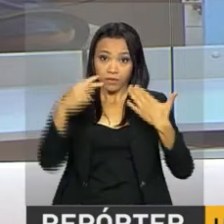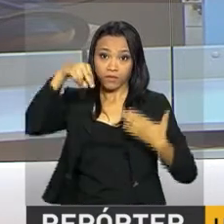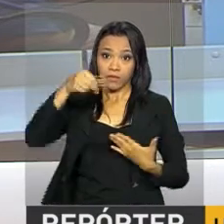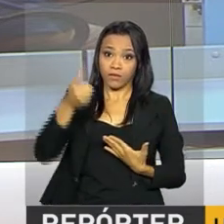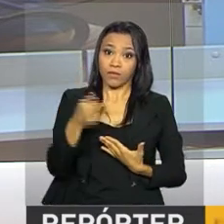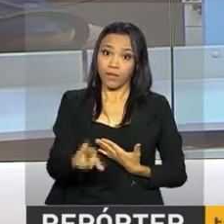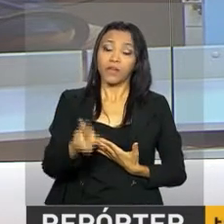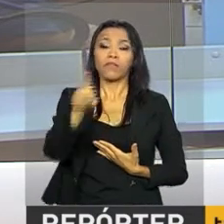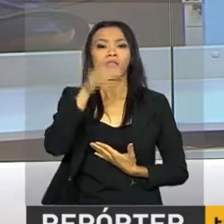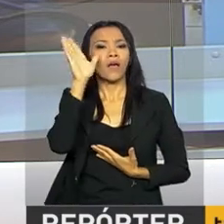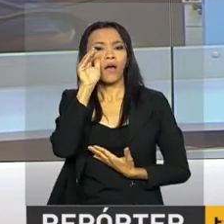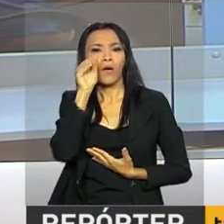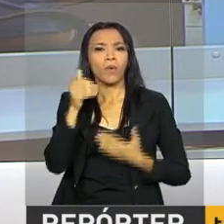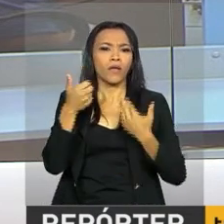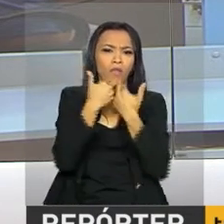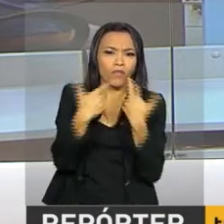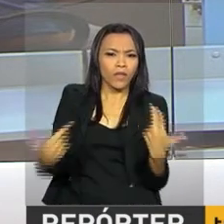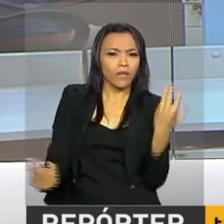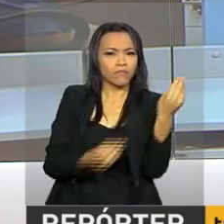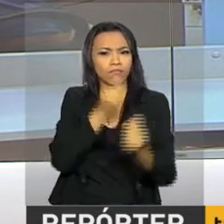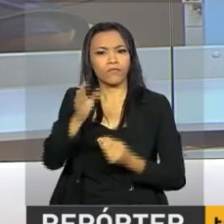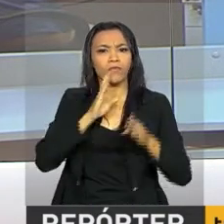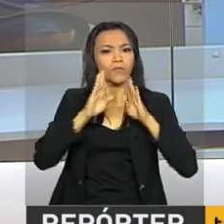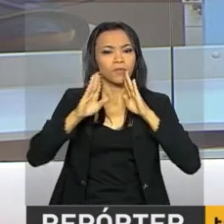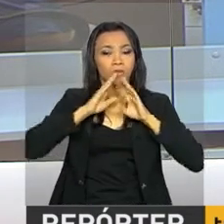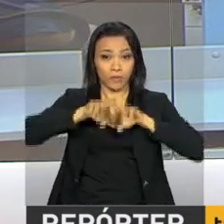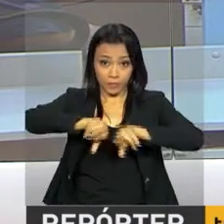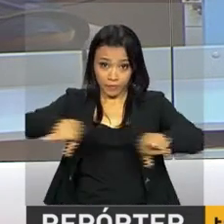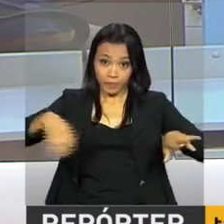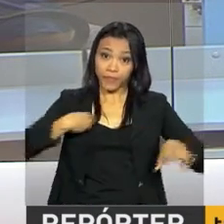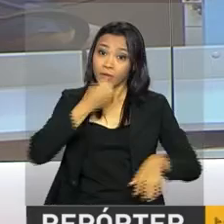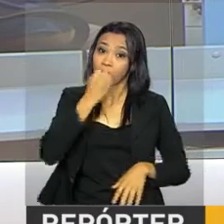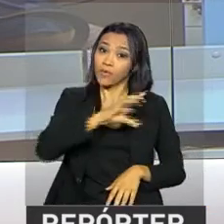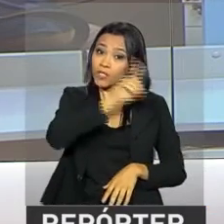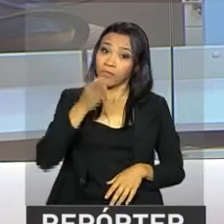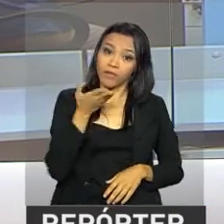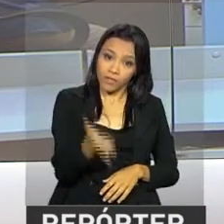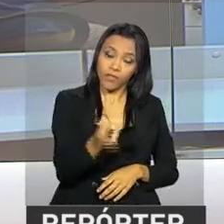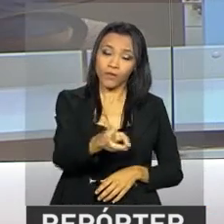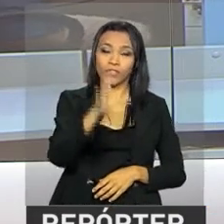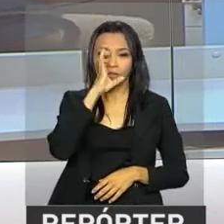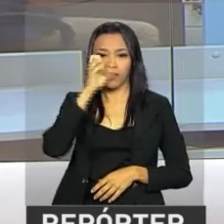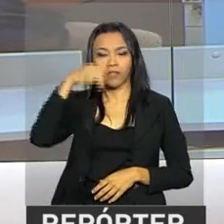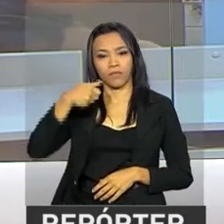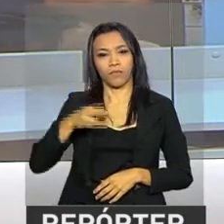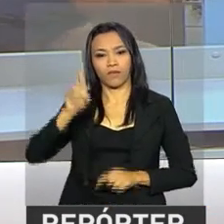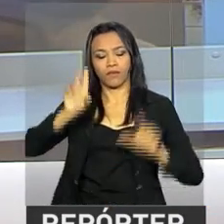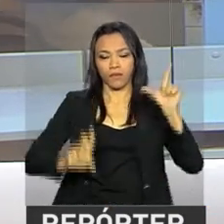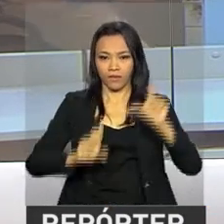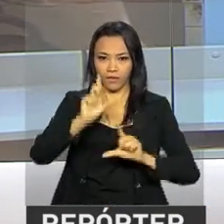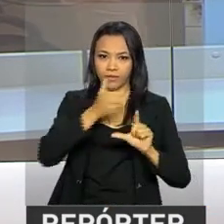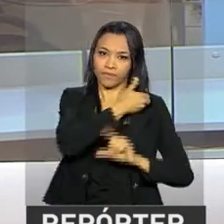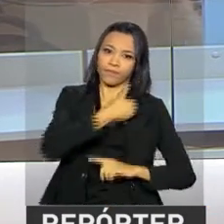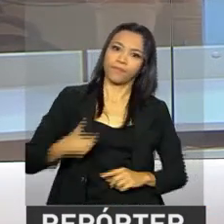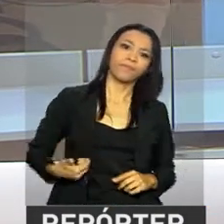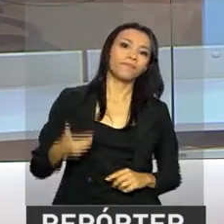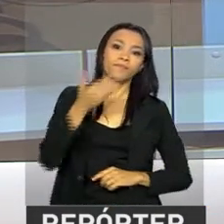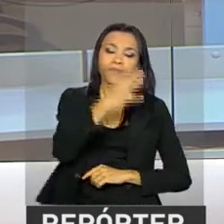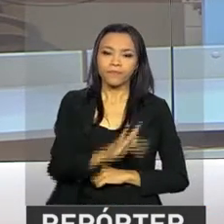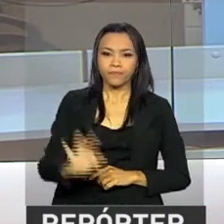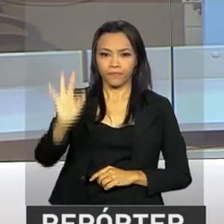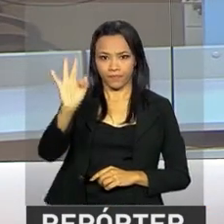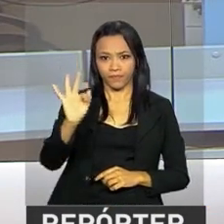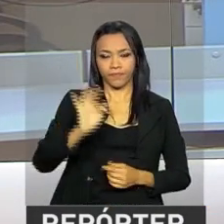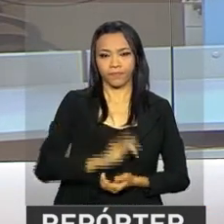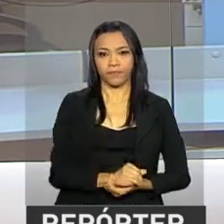nbr acompanhe também as novidades em nossas redes sociais bom dia pra você continue com a gente aqui na nbr a tv do governo